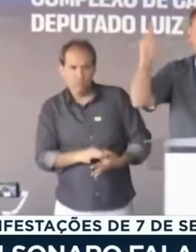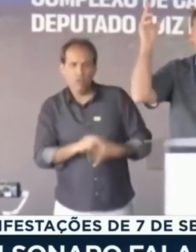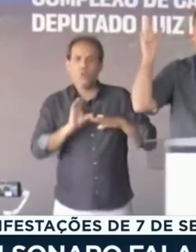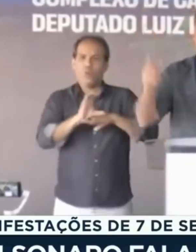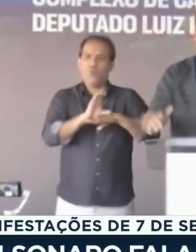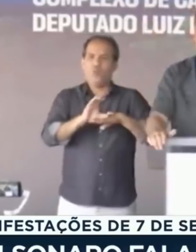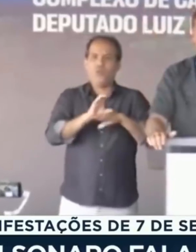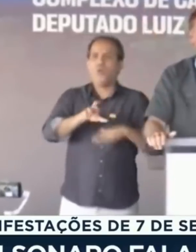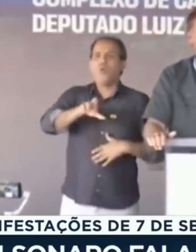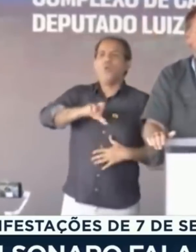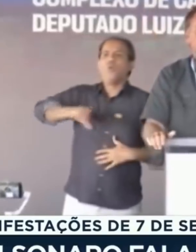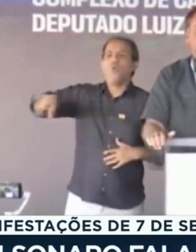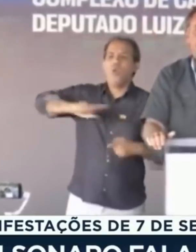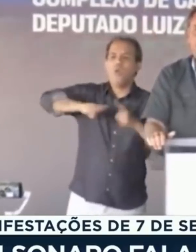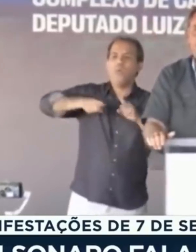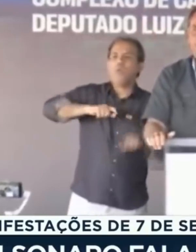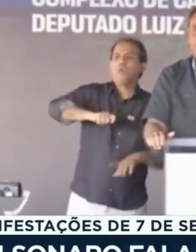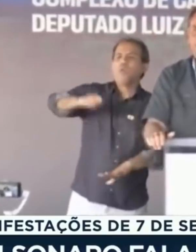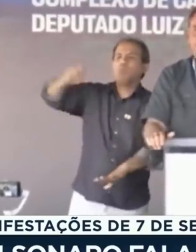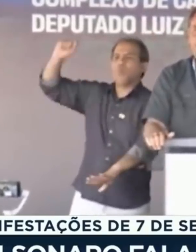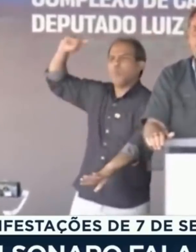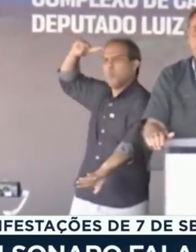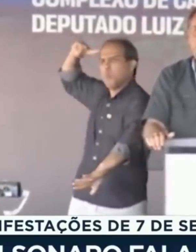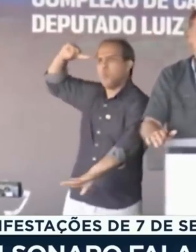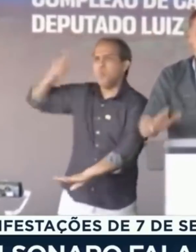não será levantando uma espada para cima